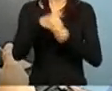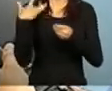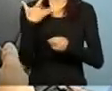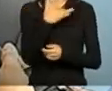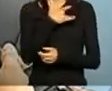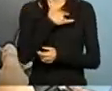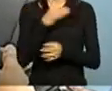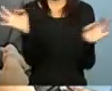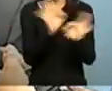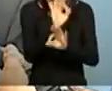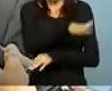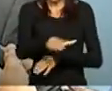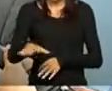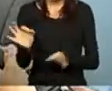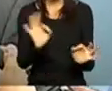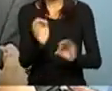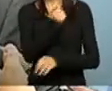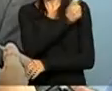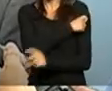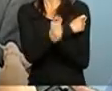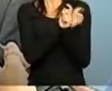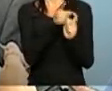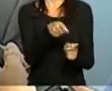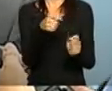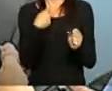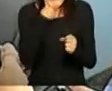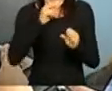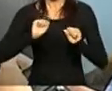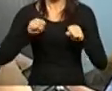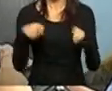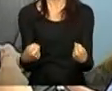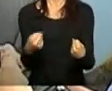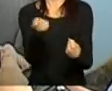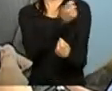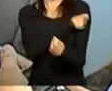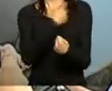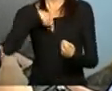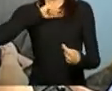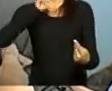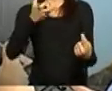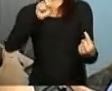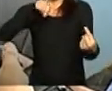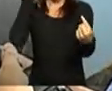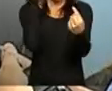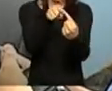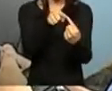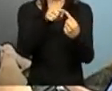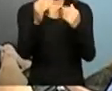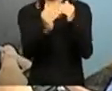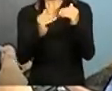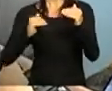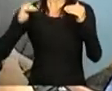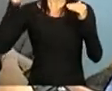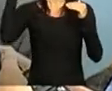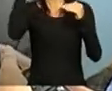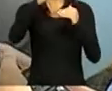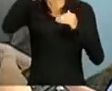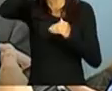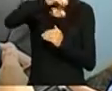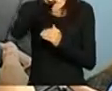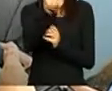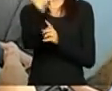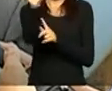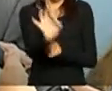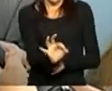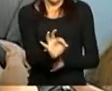nenhuma criança brasileira sem o reforço da vacinação nós queremos atingir uma cobertura superior a noventa e